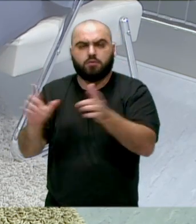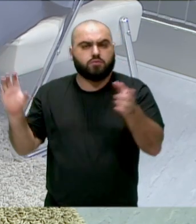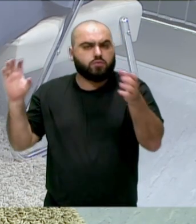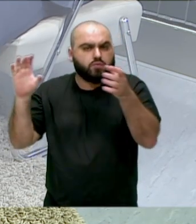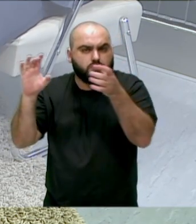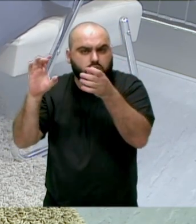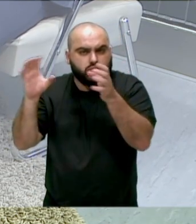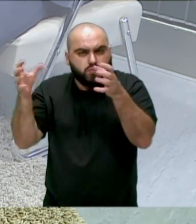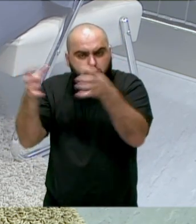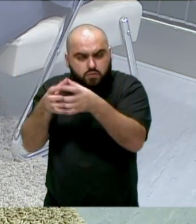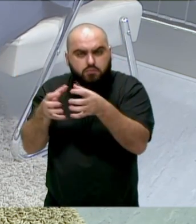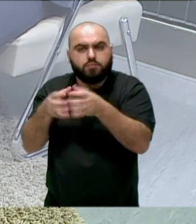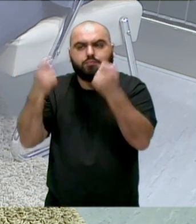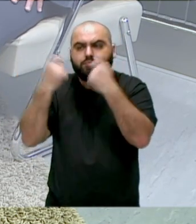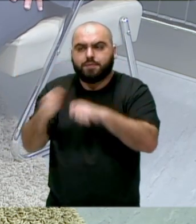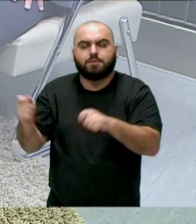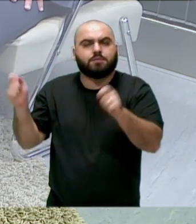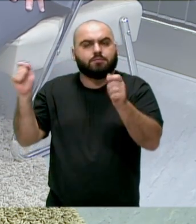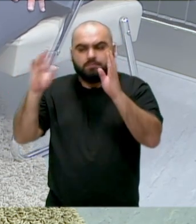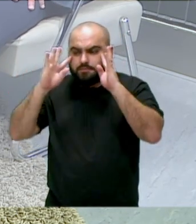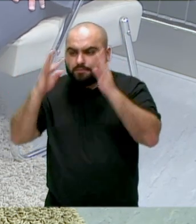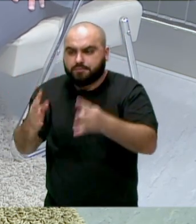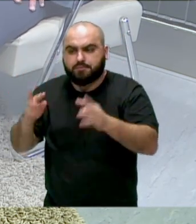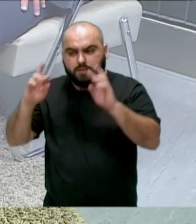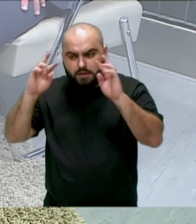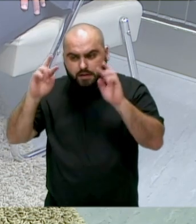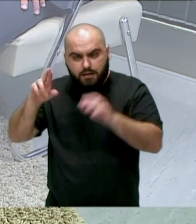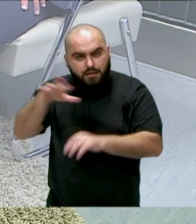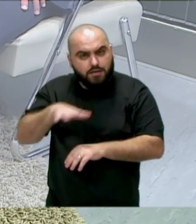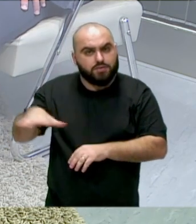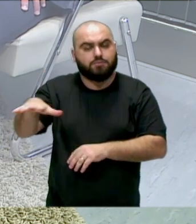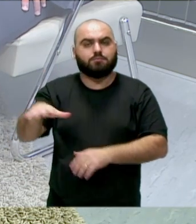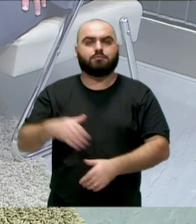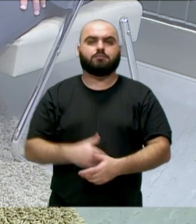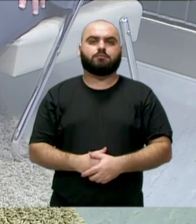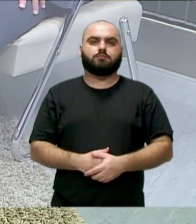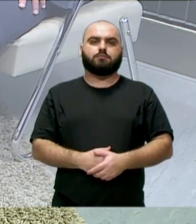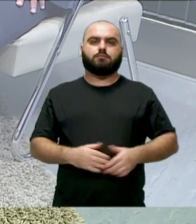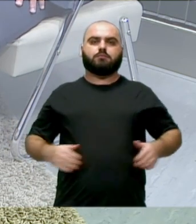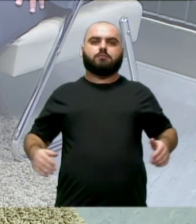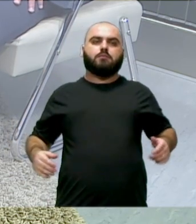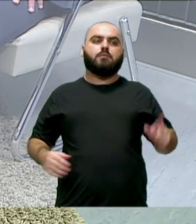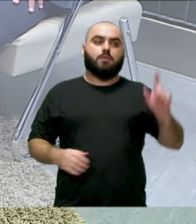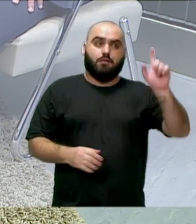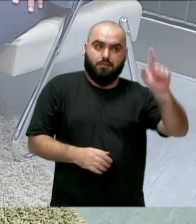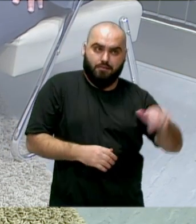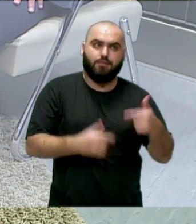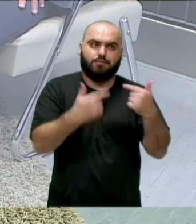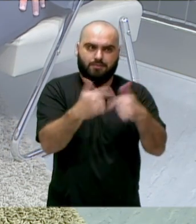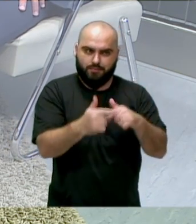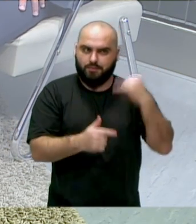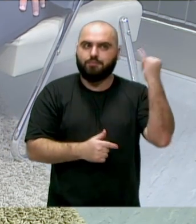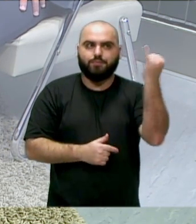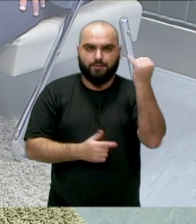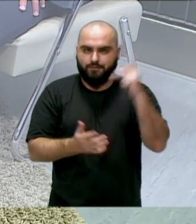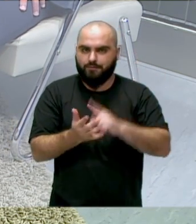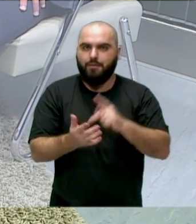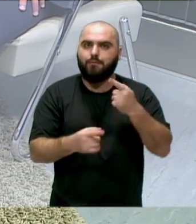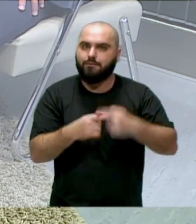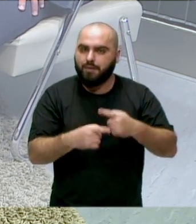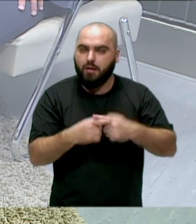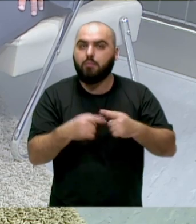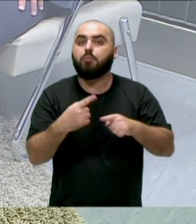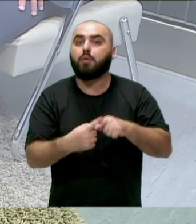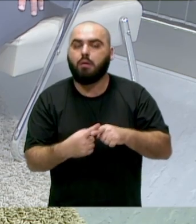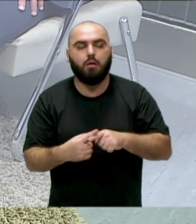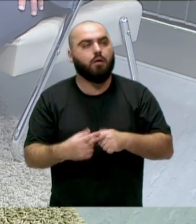município precisa dar uma atenção para aquela região ali. É uma demanda importante, né, vereador? Até porque muitas pessoas